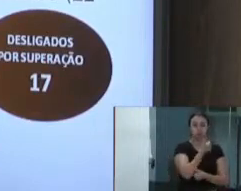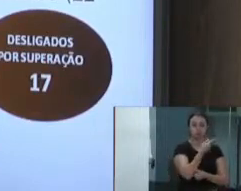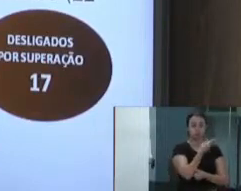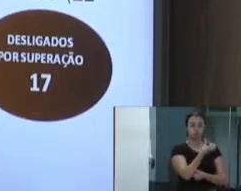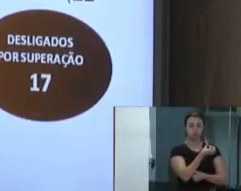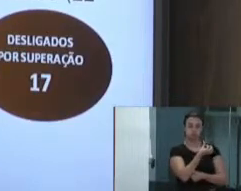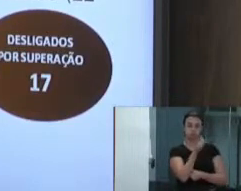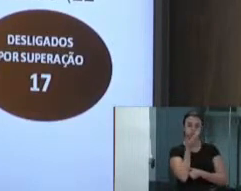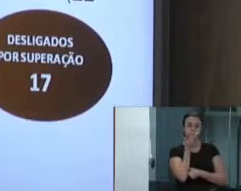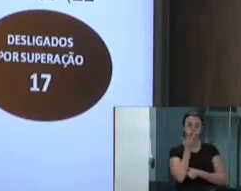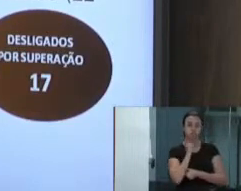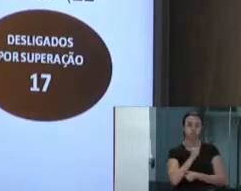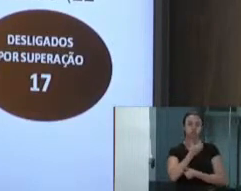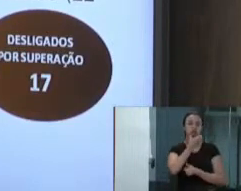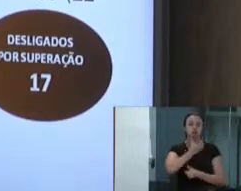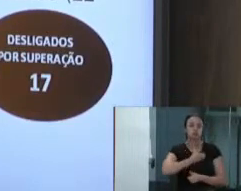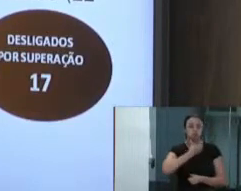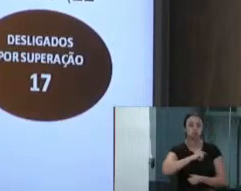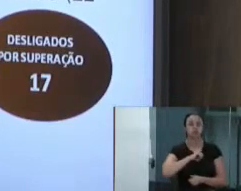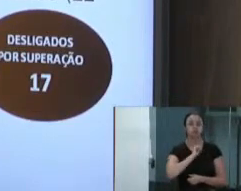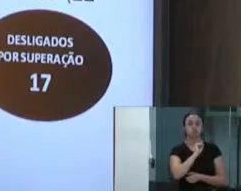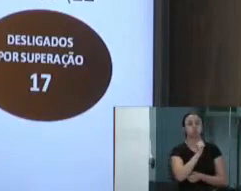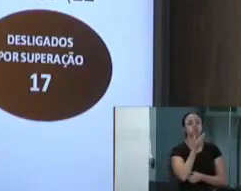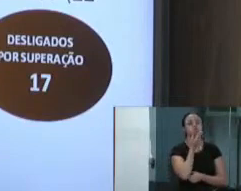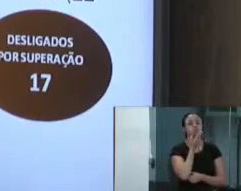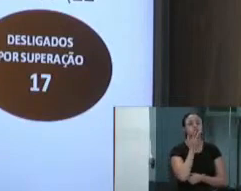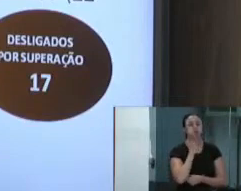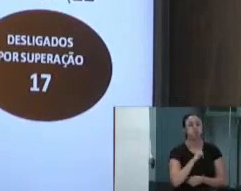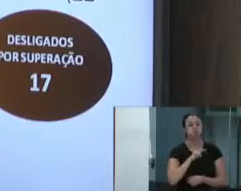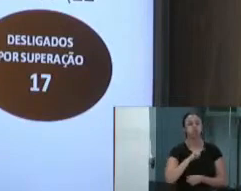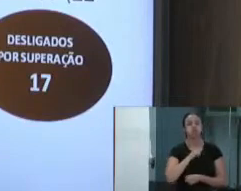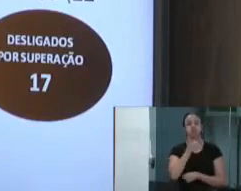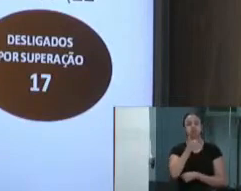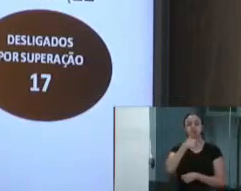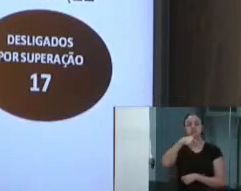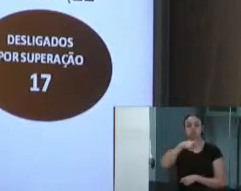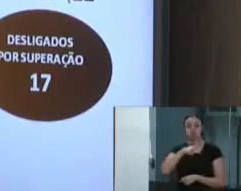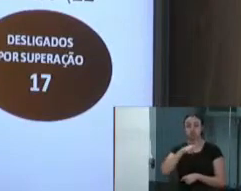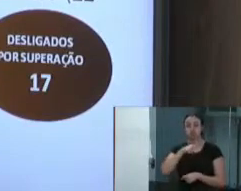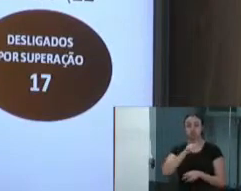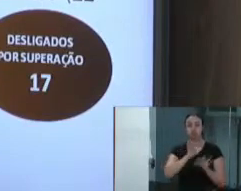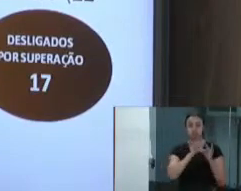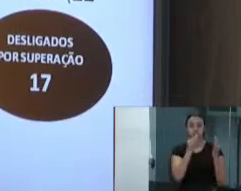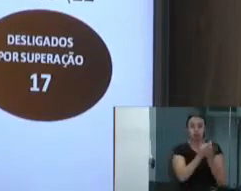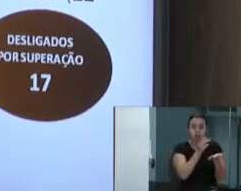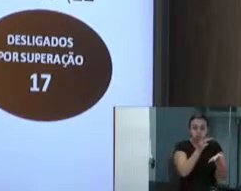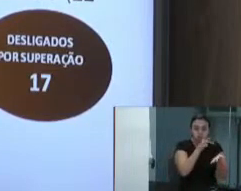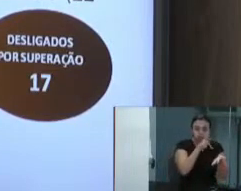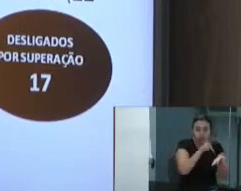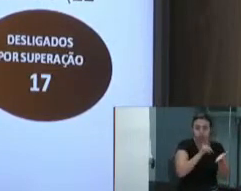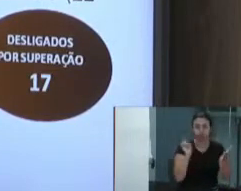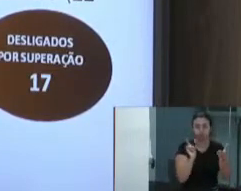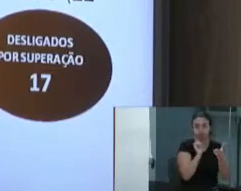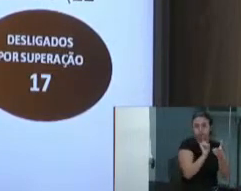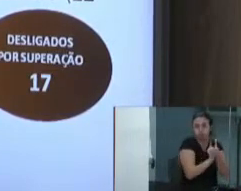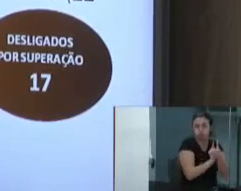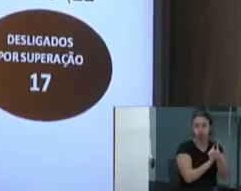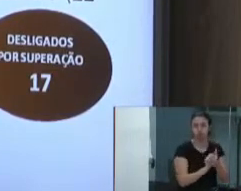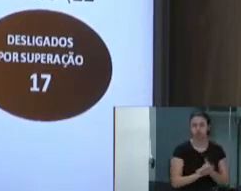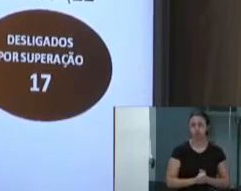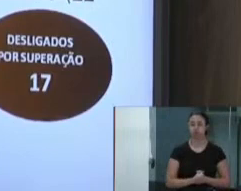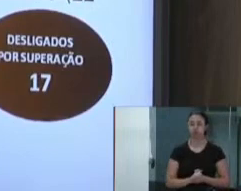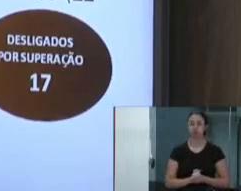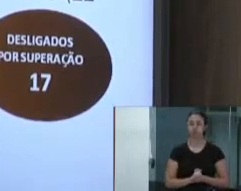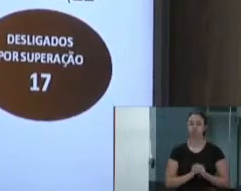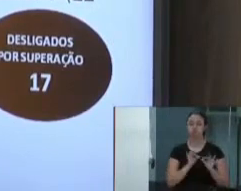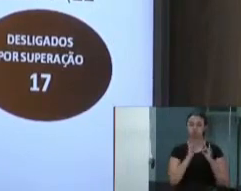crianças, em dezembro a gente encerrou com 8 e tivemos 17 que retornaram para suas famílias. A família acolhedora, esse